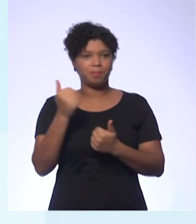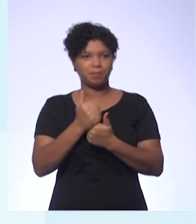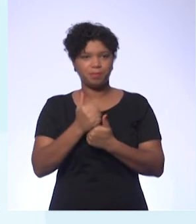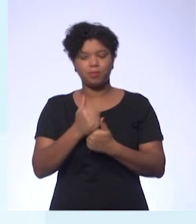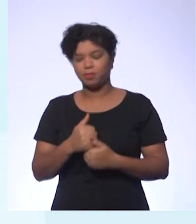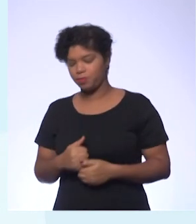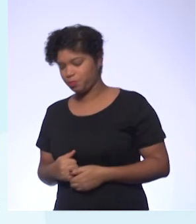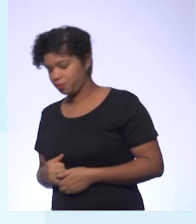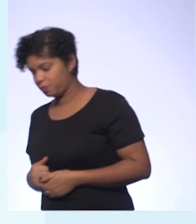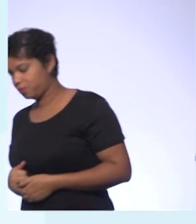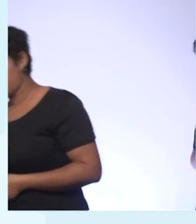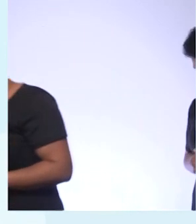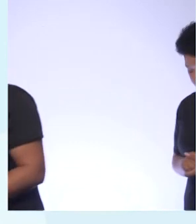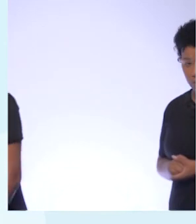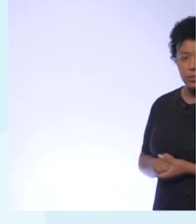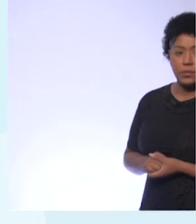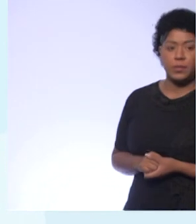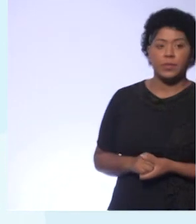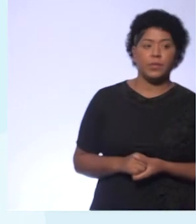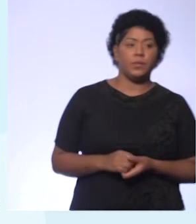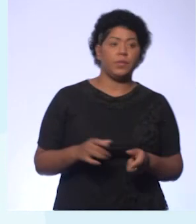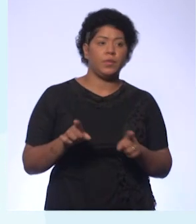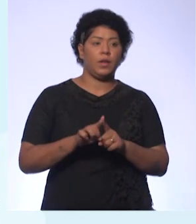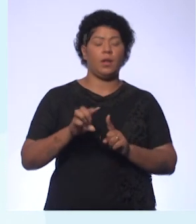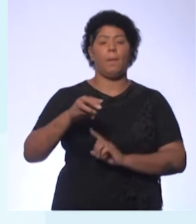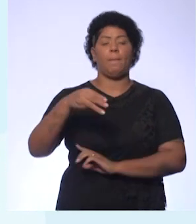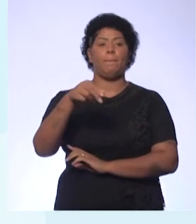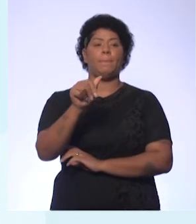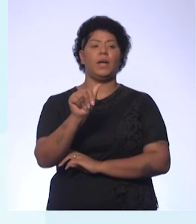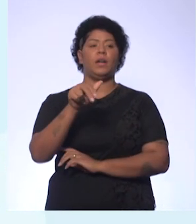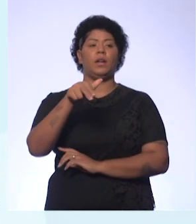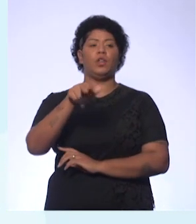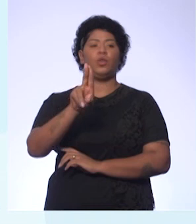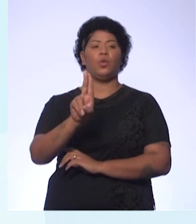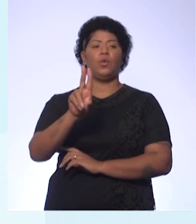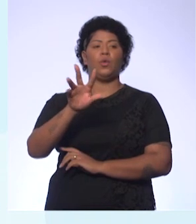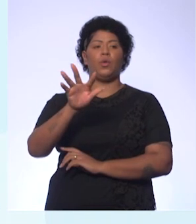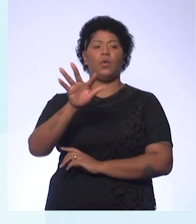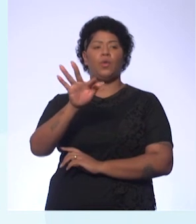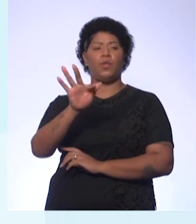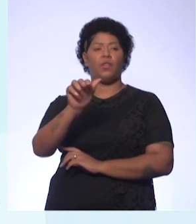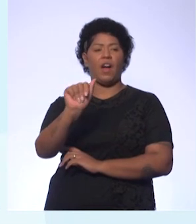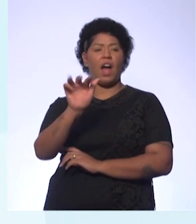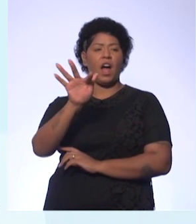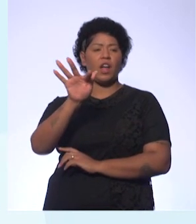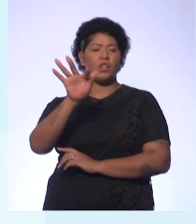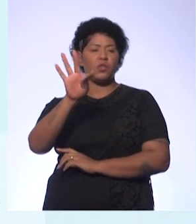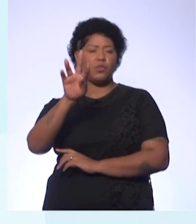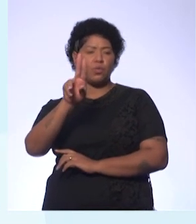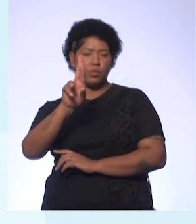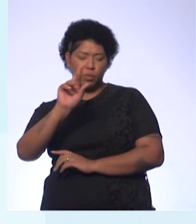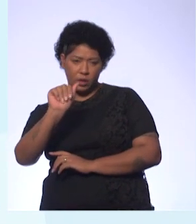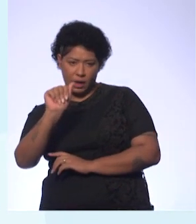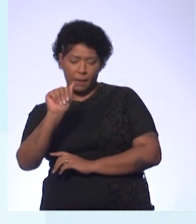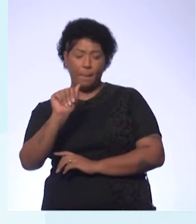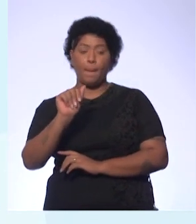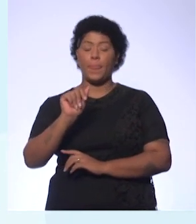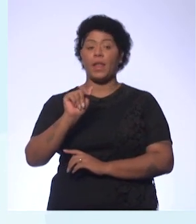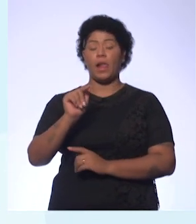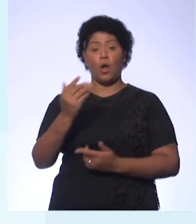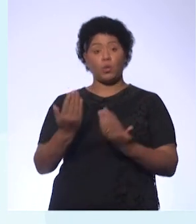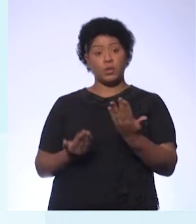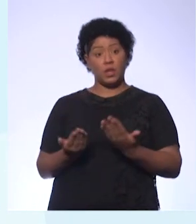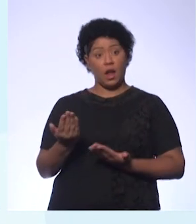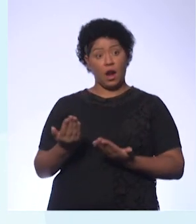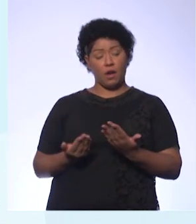Vamos para a manufatura. A manufatura, ela já é uma mão de obra mais especializada. Então, o trabalhador ele não